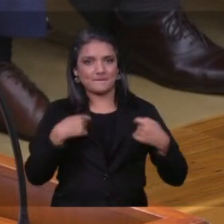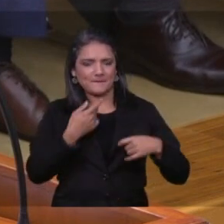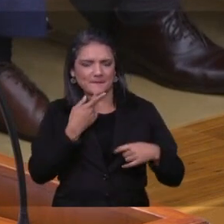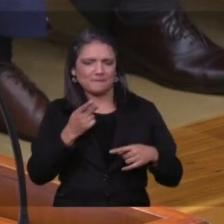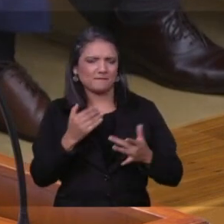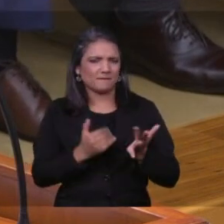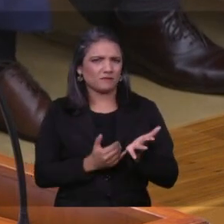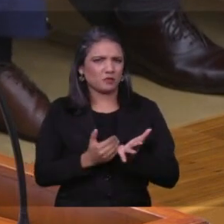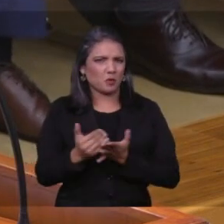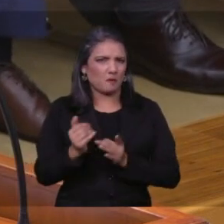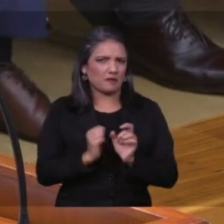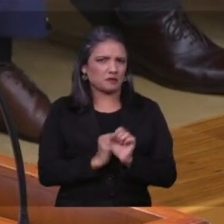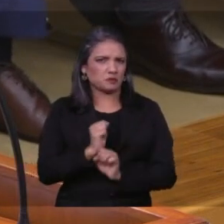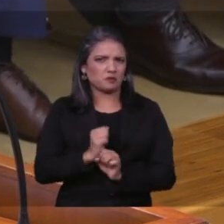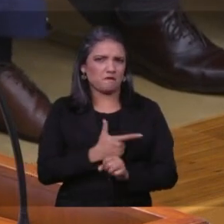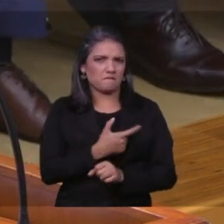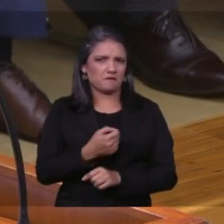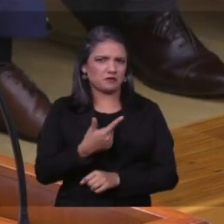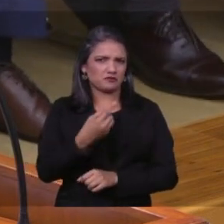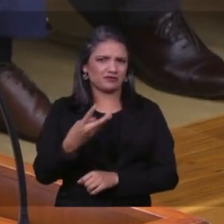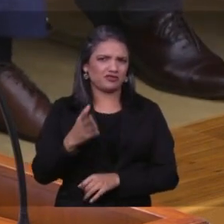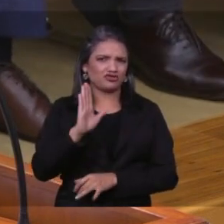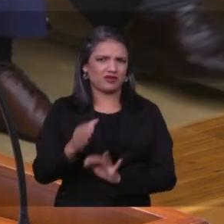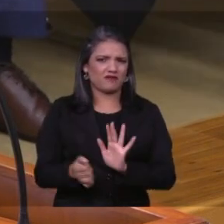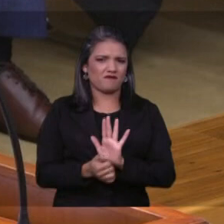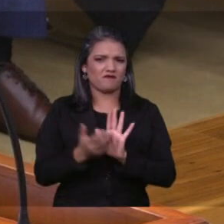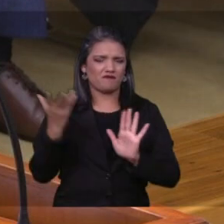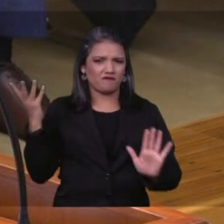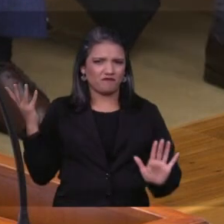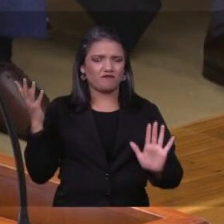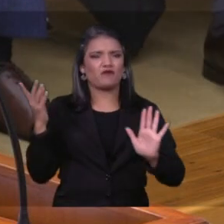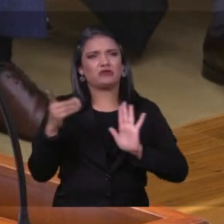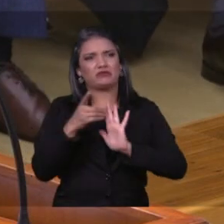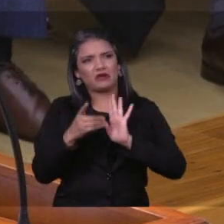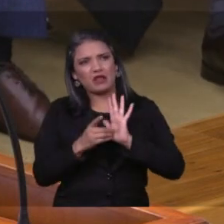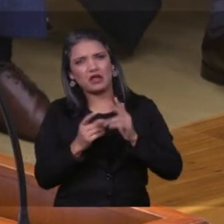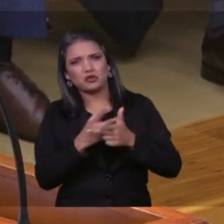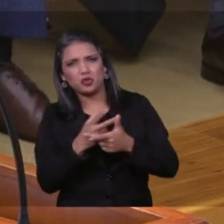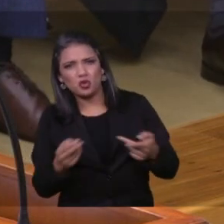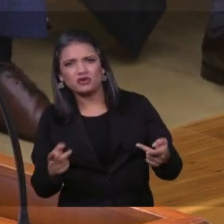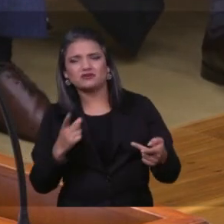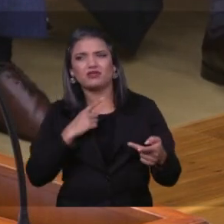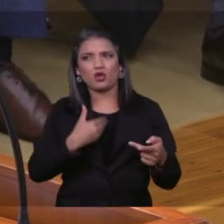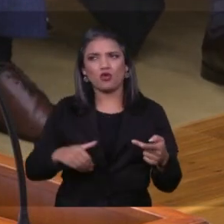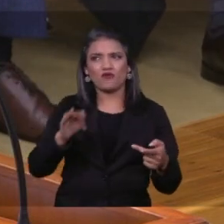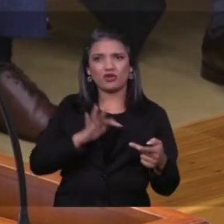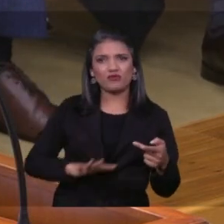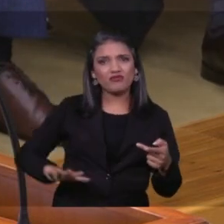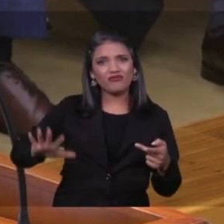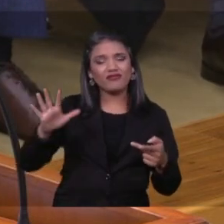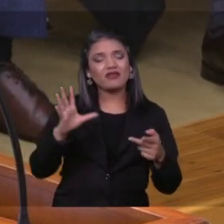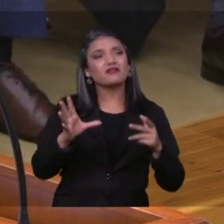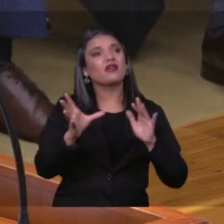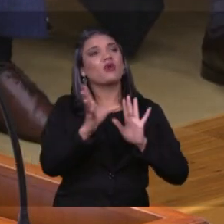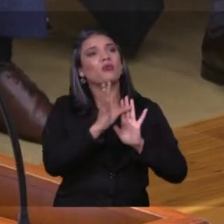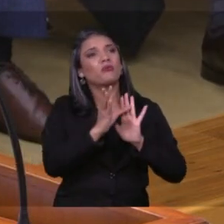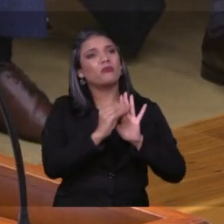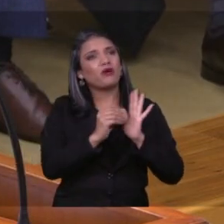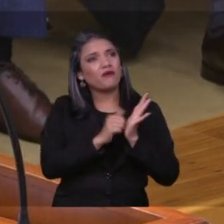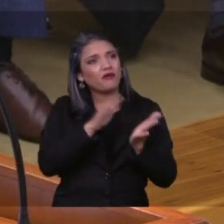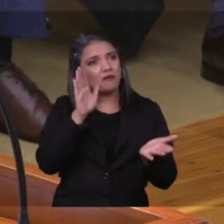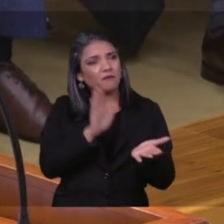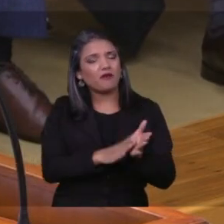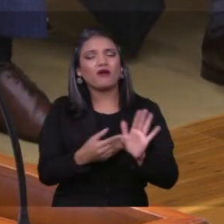ano, inúmeros atos normativos infralegais têm sido editados em nível federal, primando em seu conteúdo por uma governança de